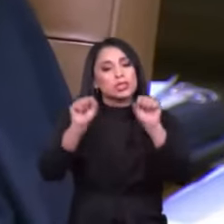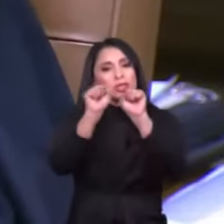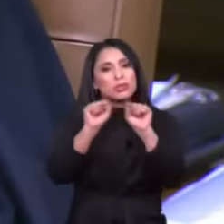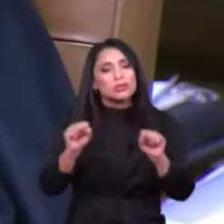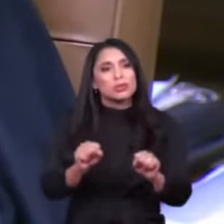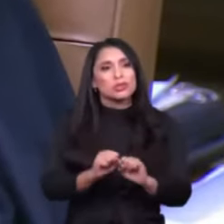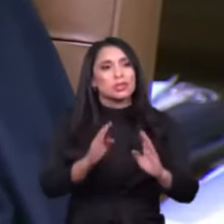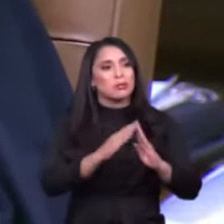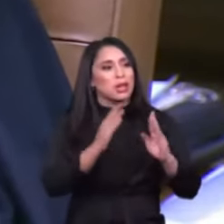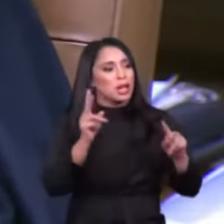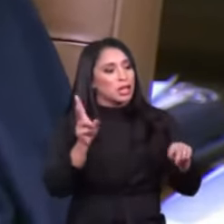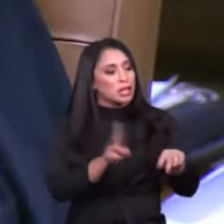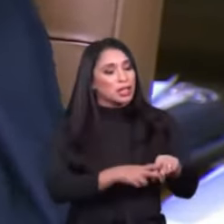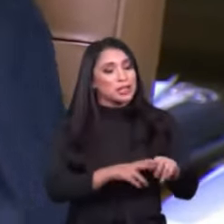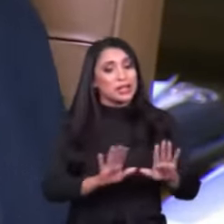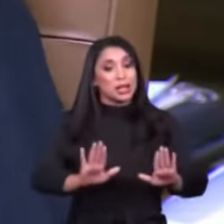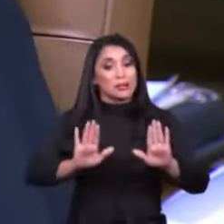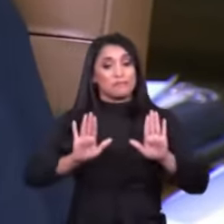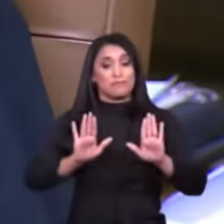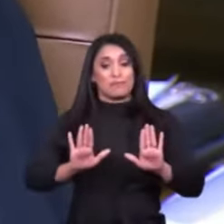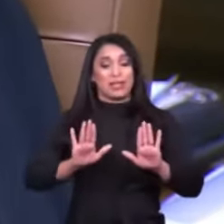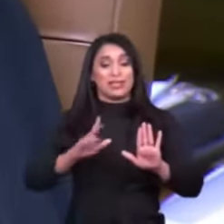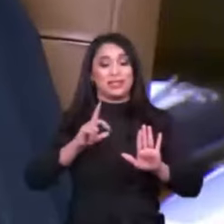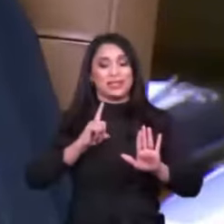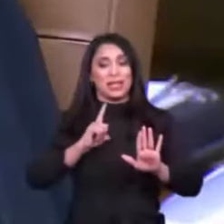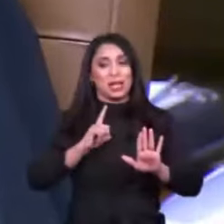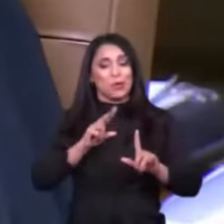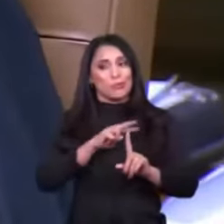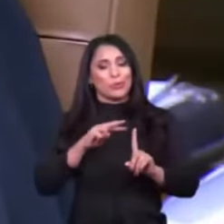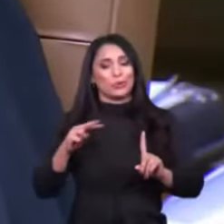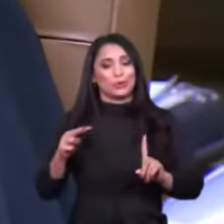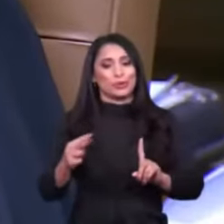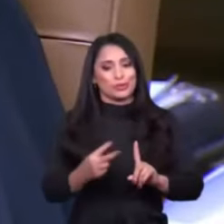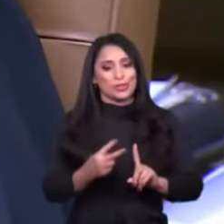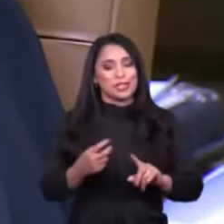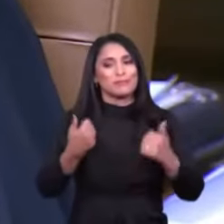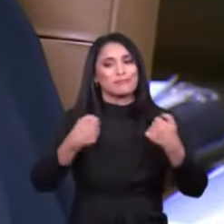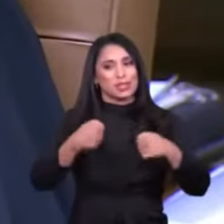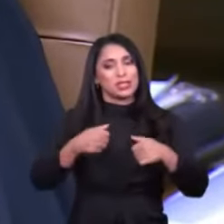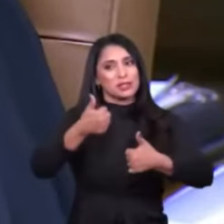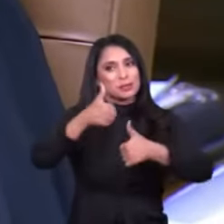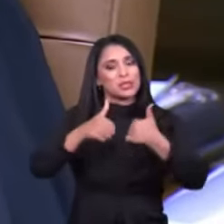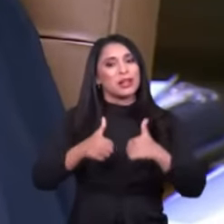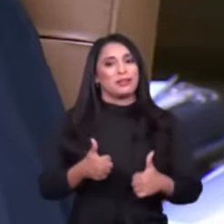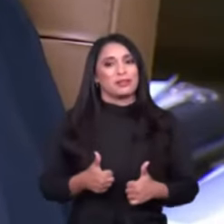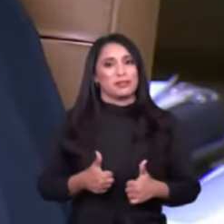carcerário, mas há uma ótica que eu acho que vale a pena também ser vista.